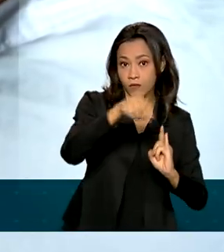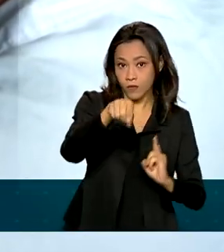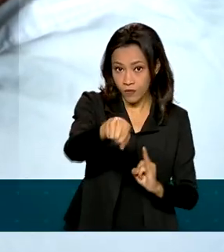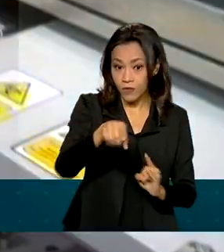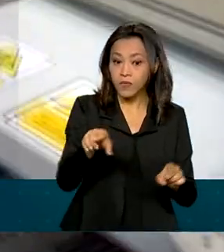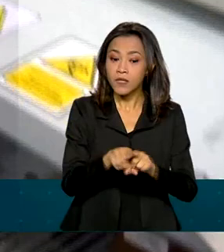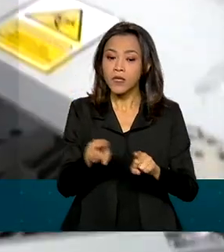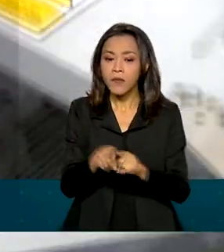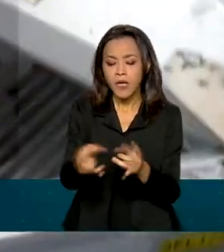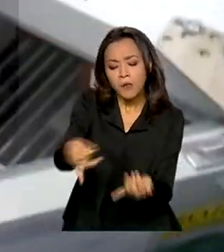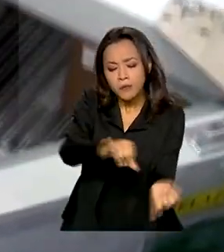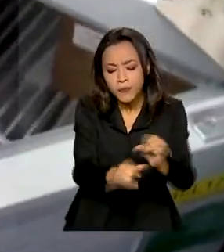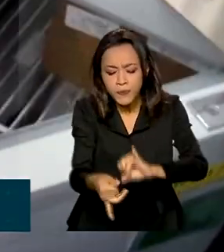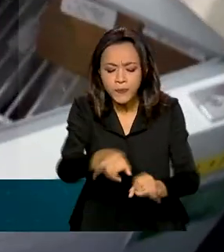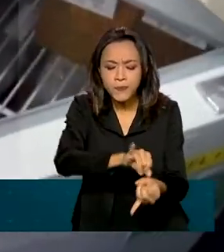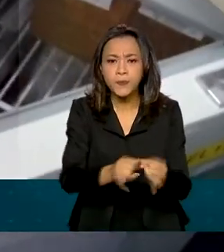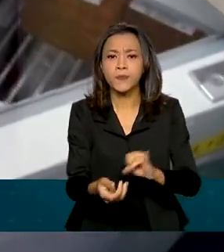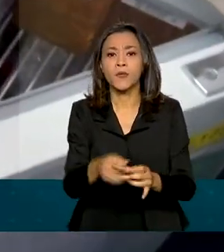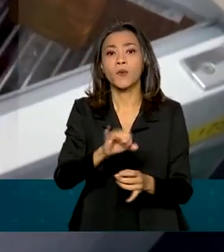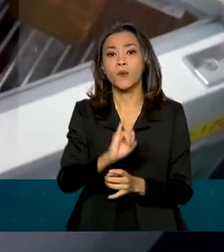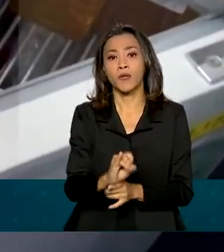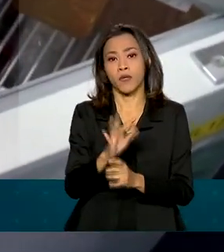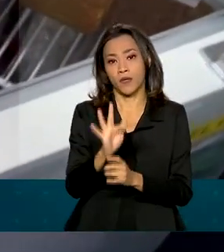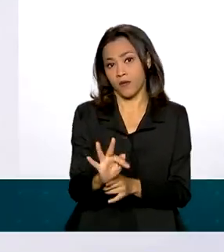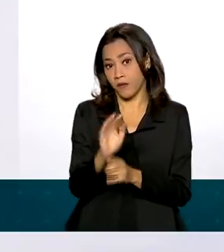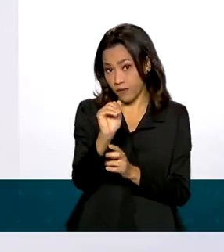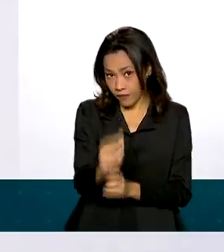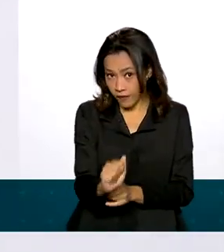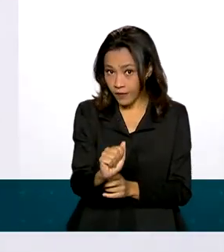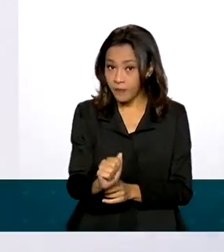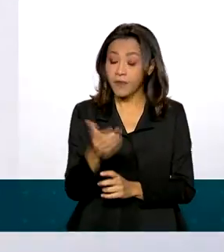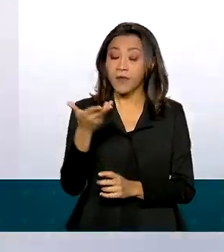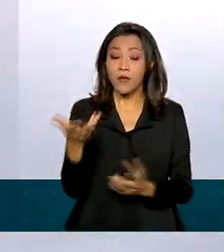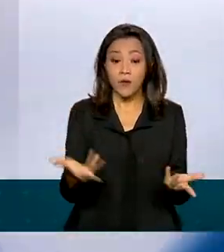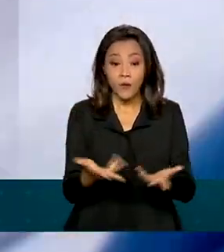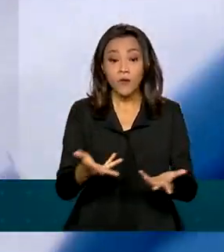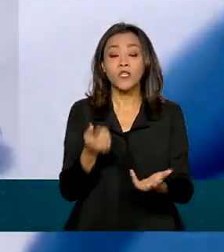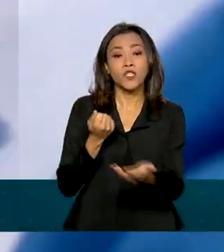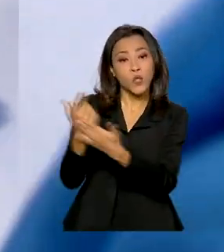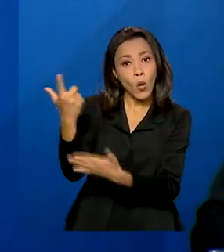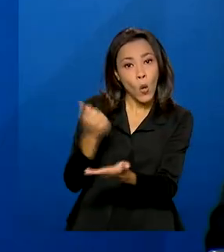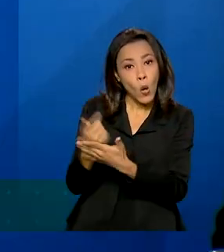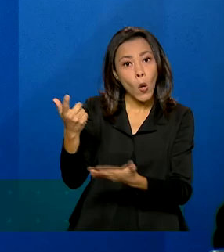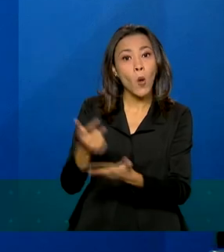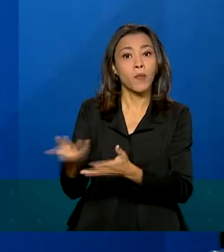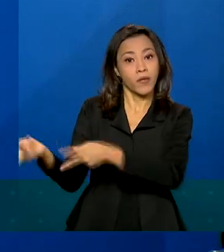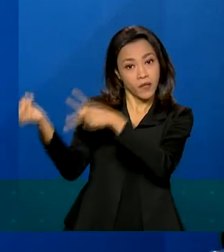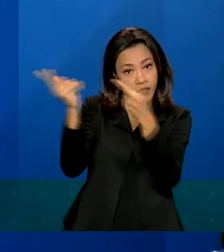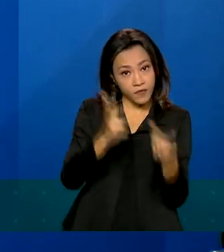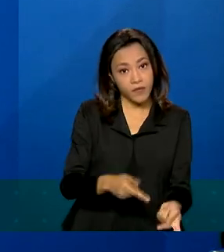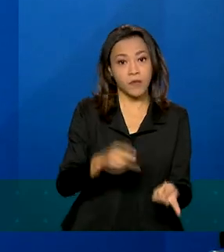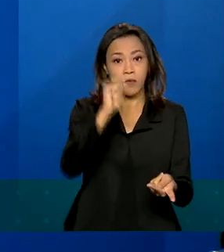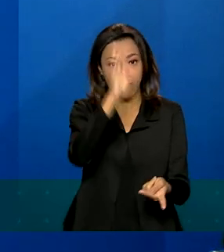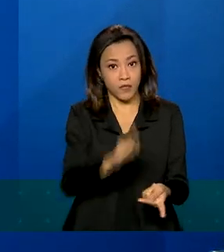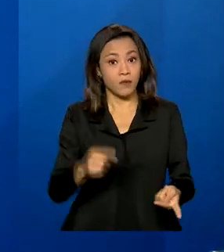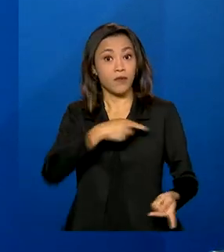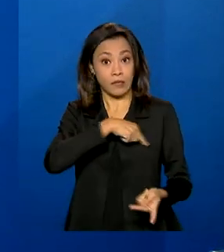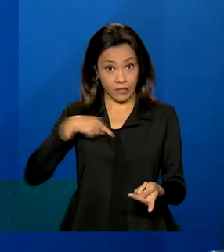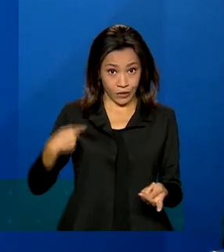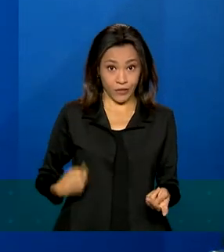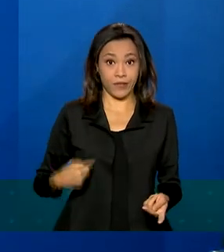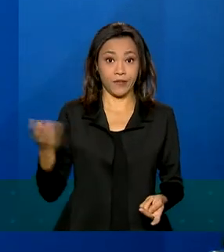ingrediente farmacêutico ativo, IFA. Atualmente o insumo é importado da China. O contrato de transferência